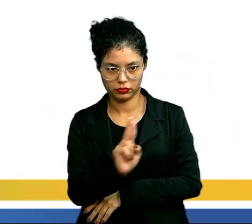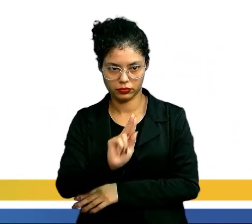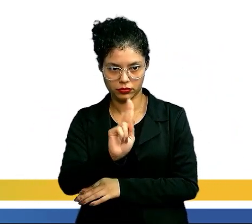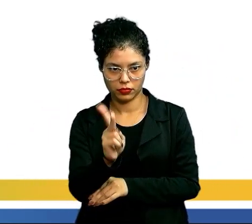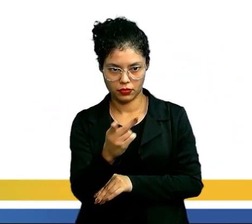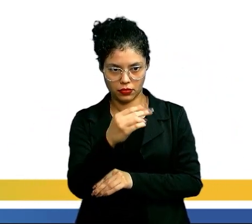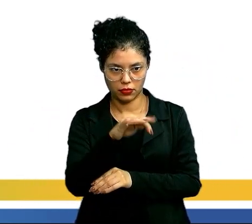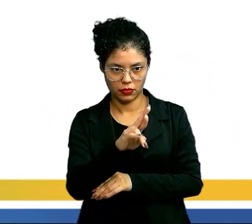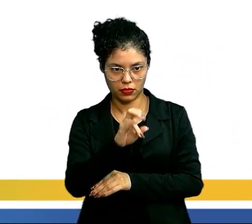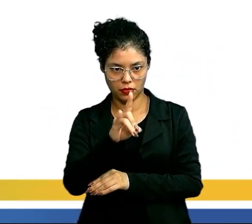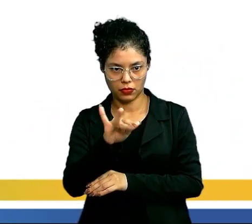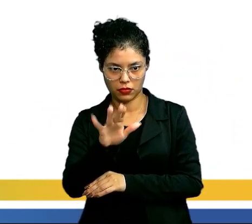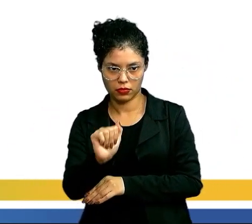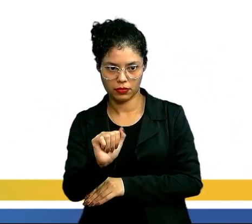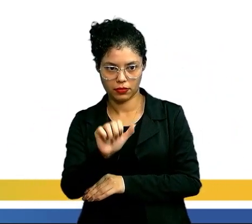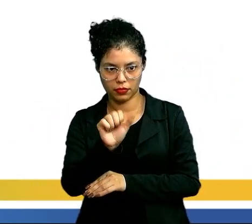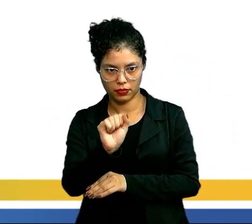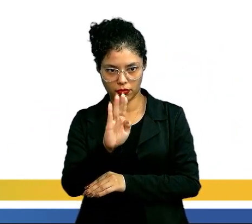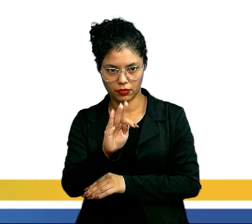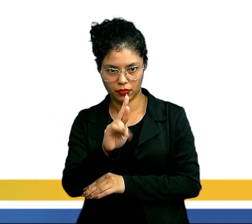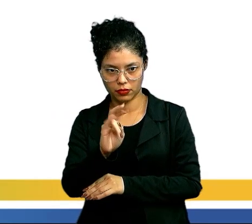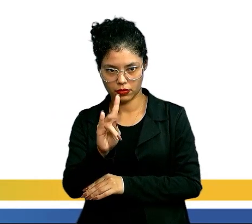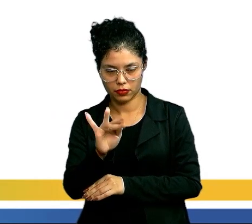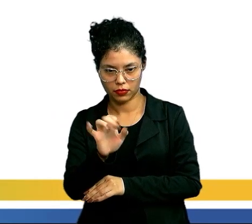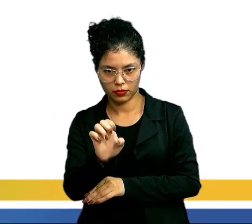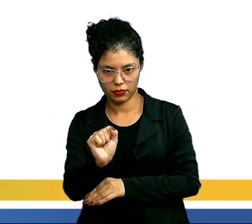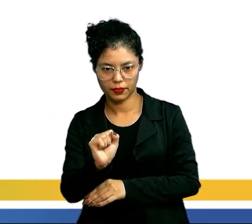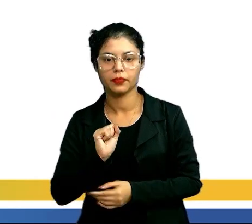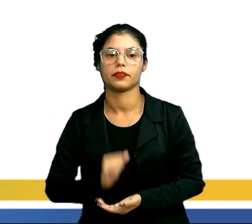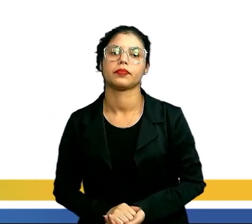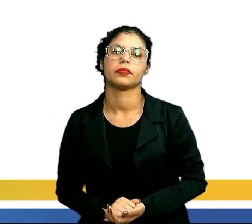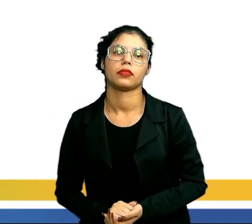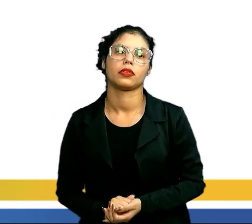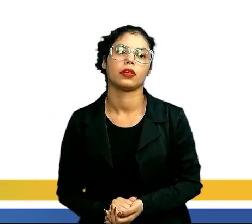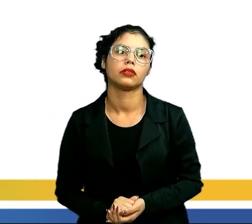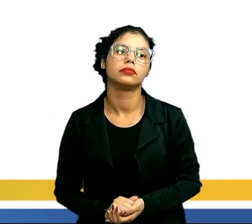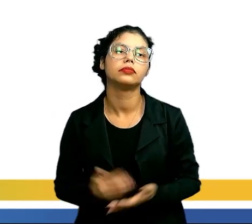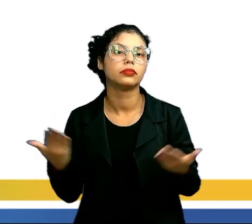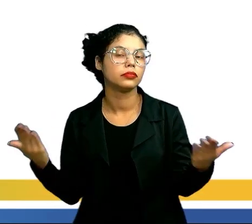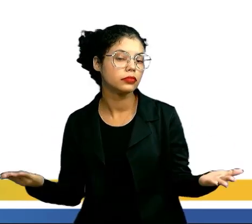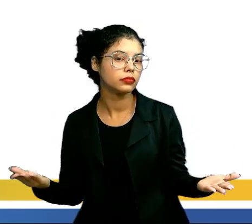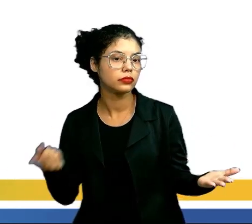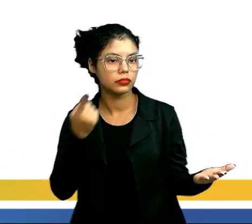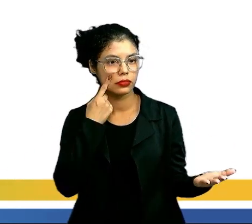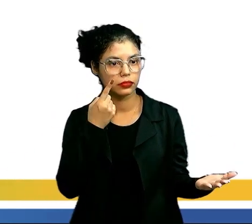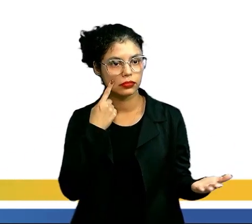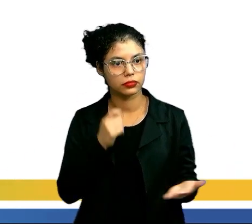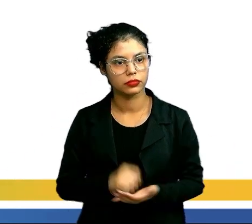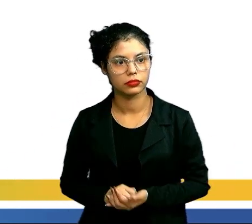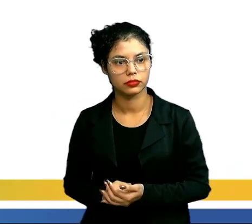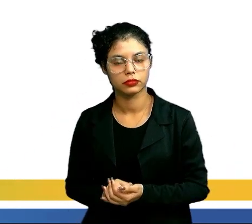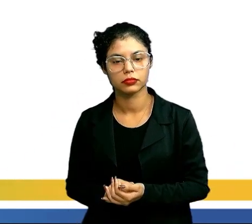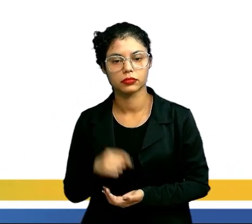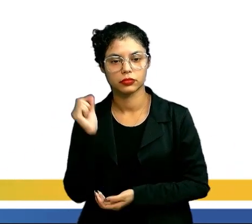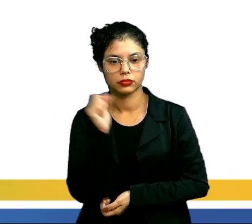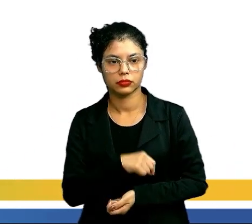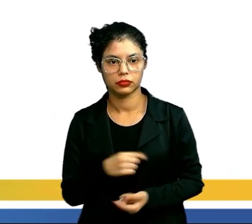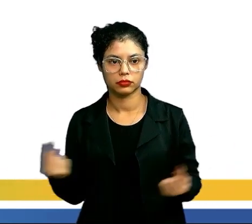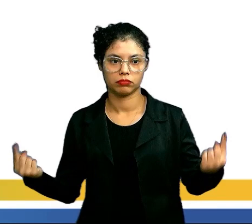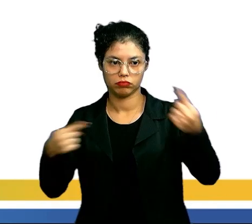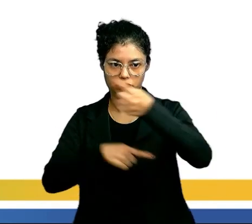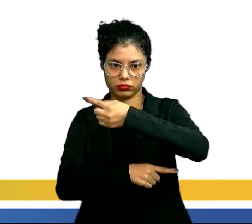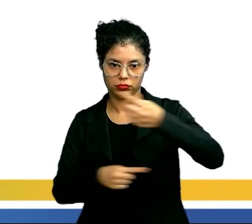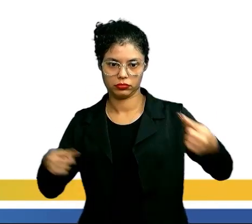de Hermagogus sabetes, tá? Então, tá ali, ele faz a infecção entre